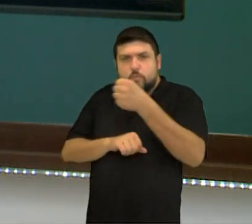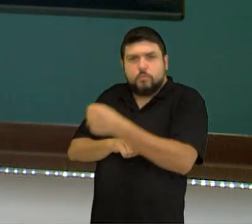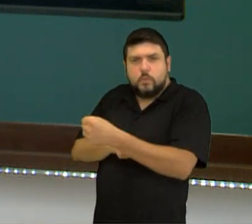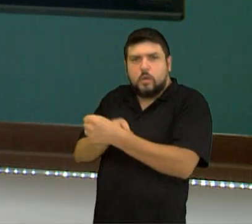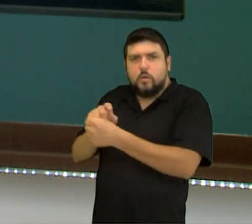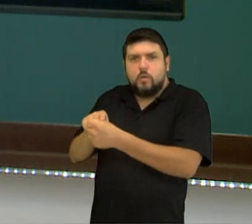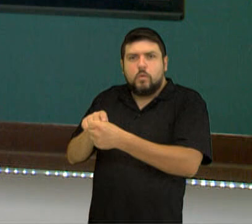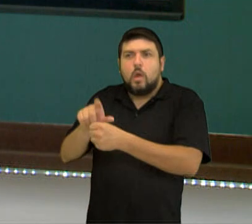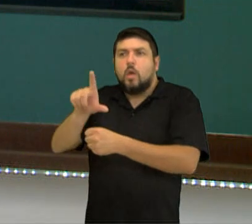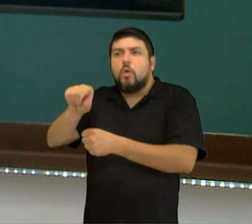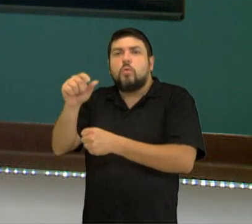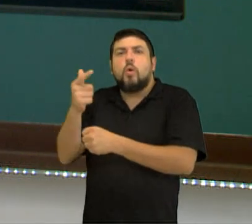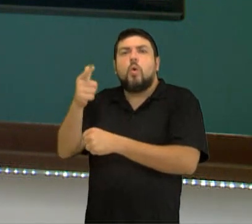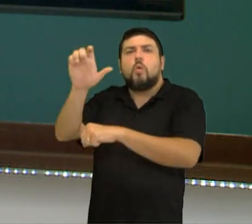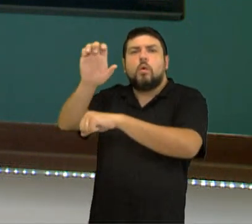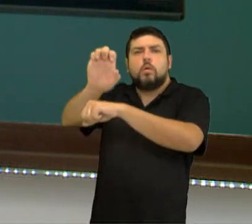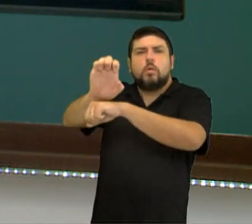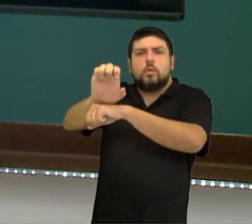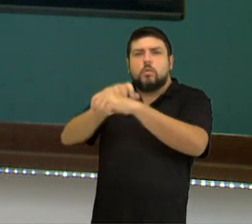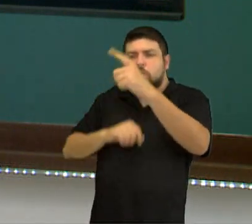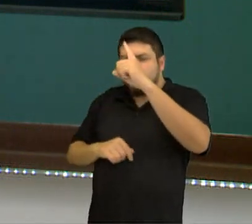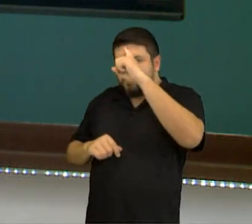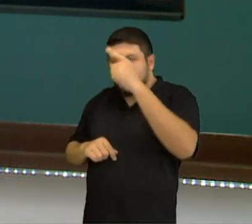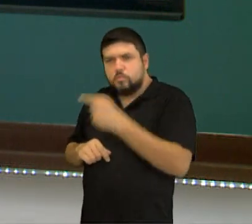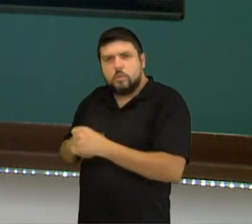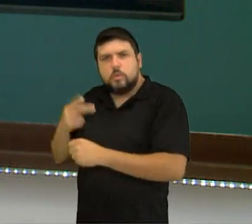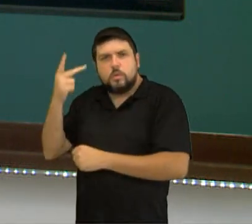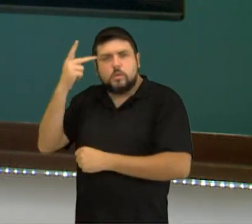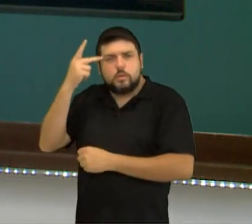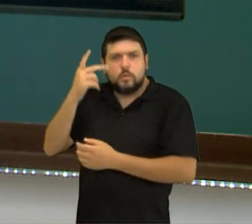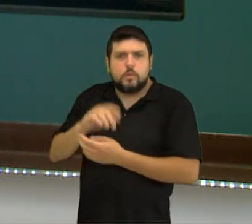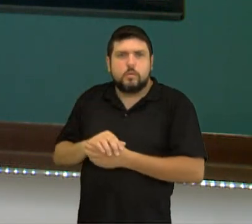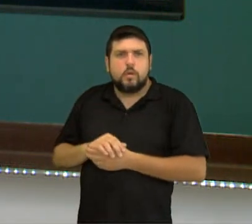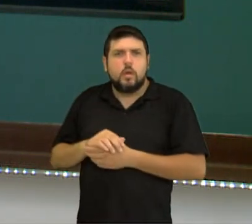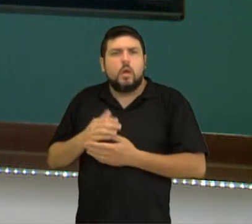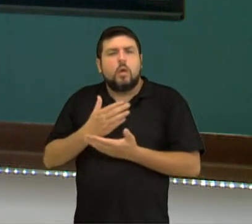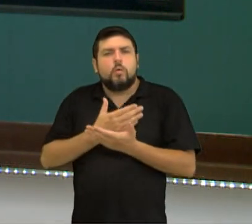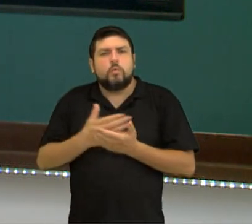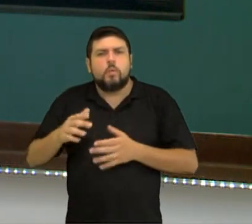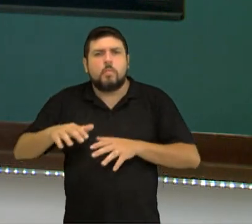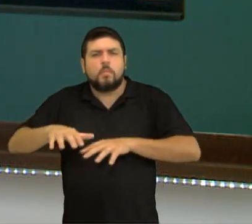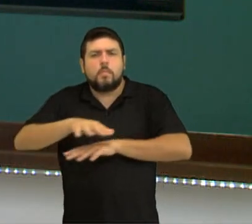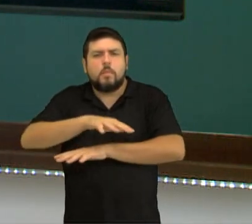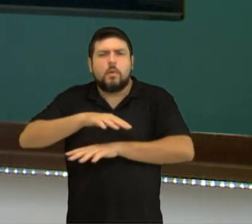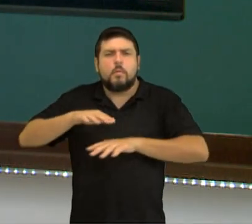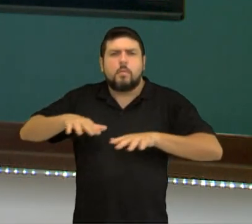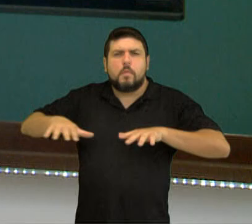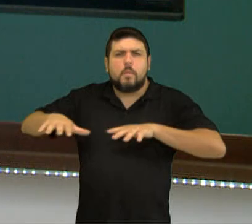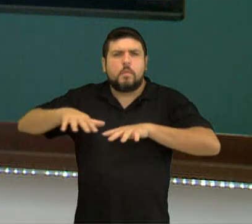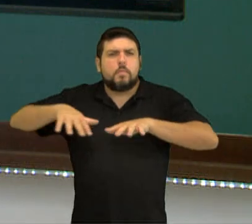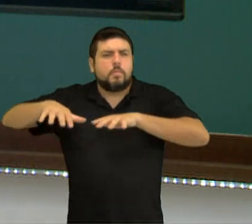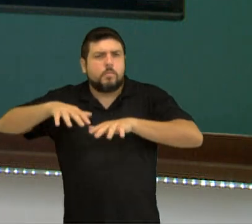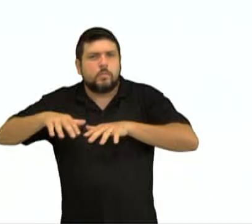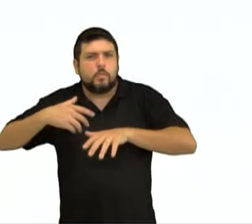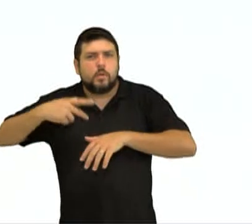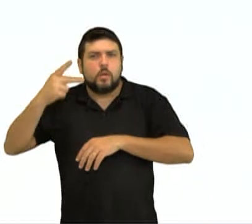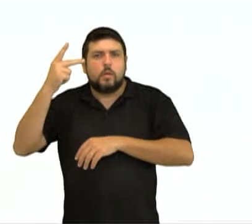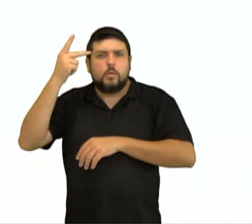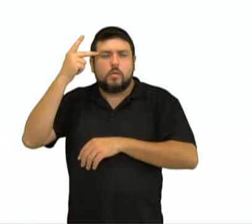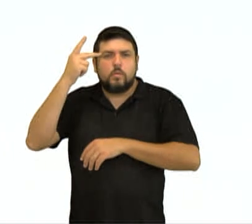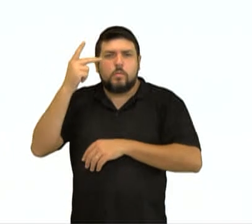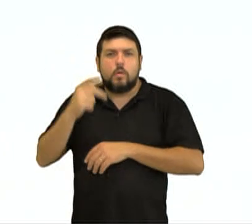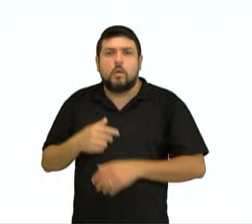não paulista para São Paulo, e vários protestos passaram a acontecer em São Paulo, como este, que foi